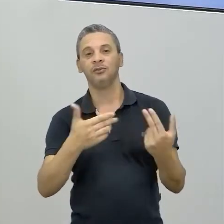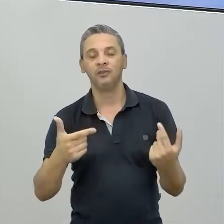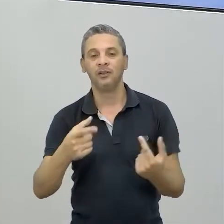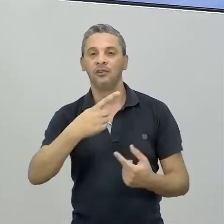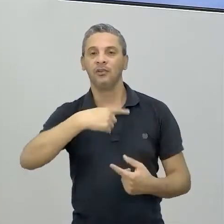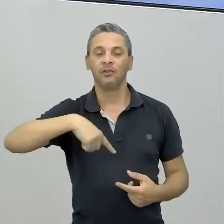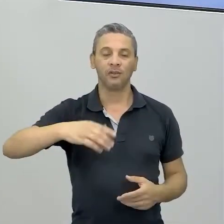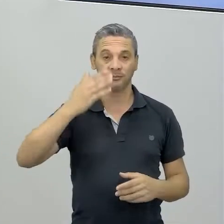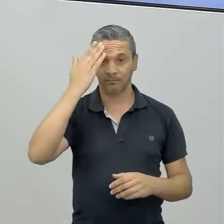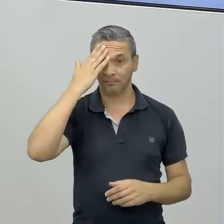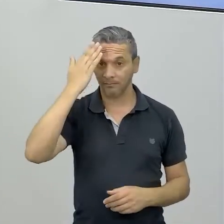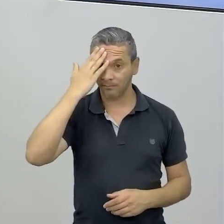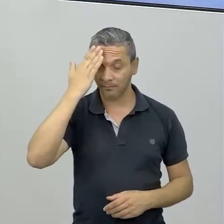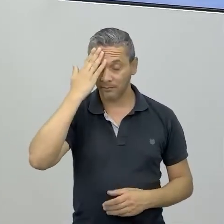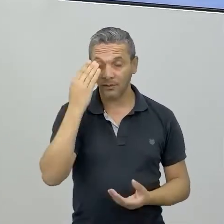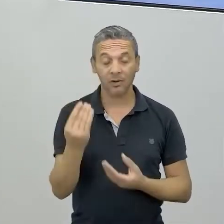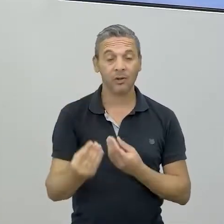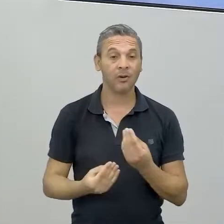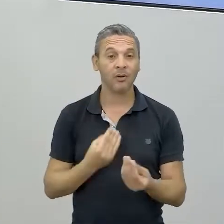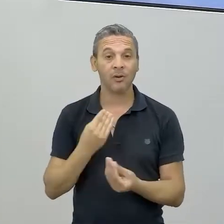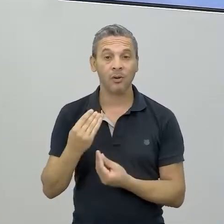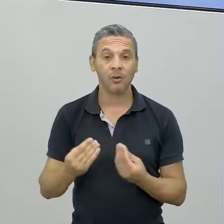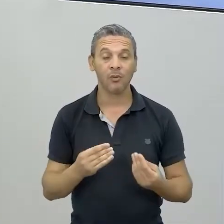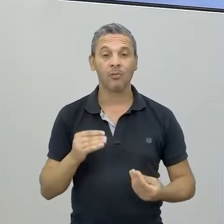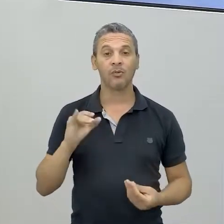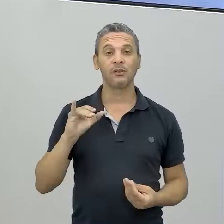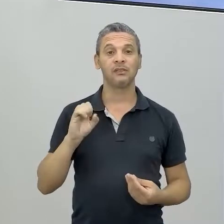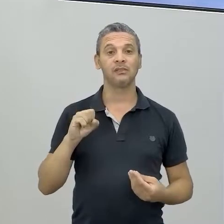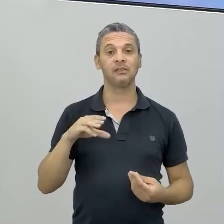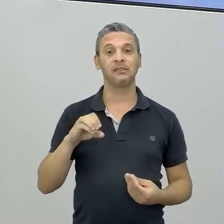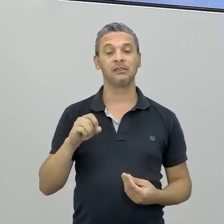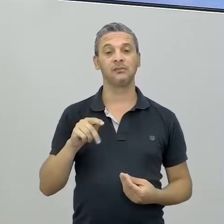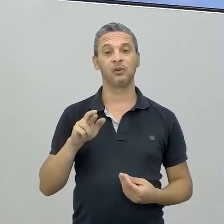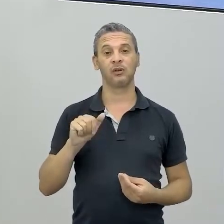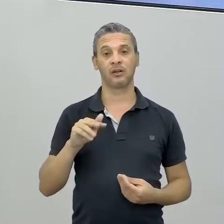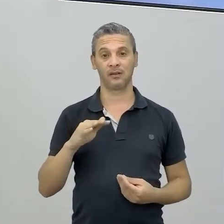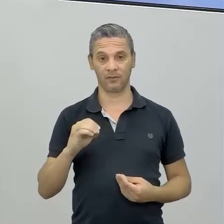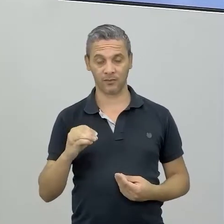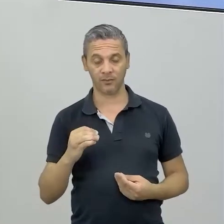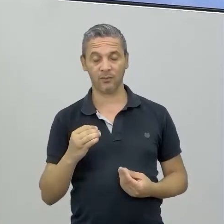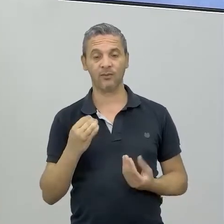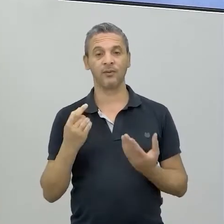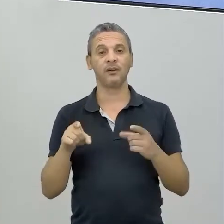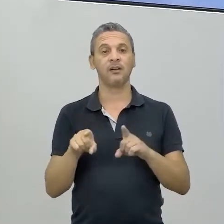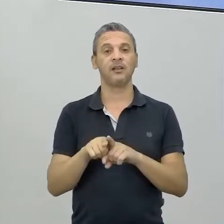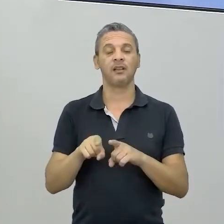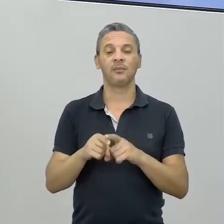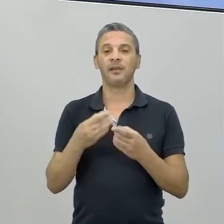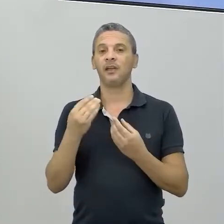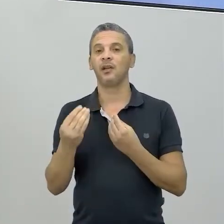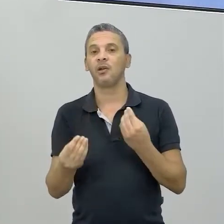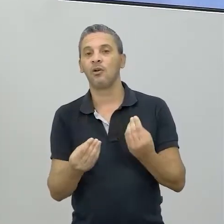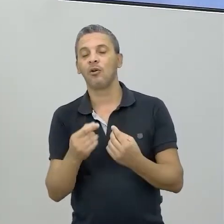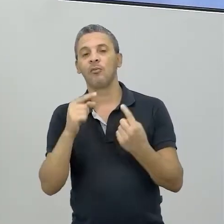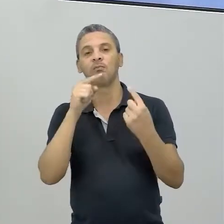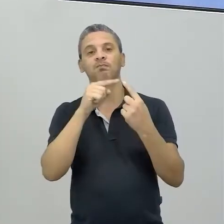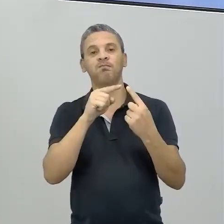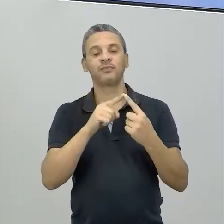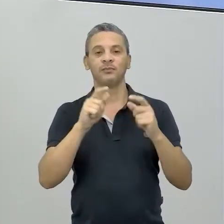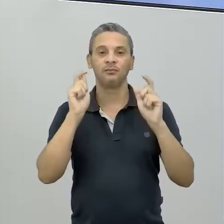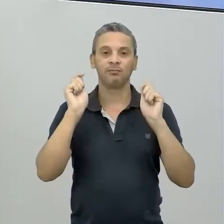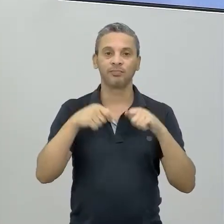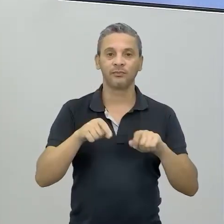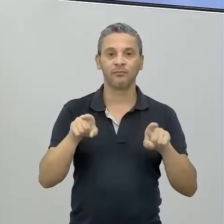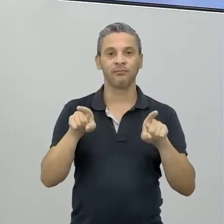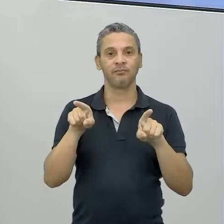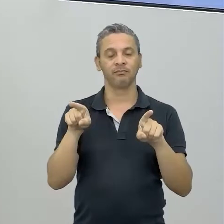gente entender como funciona um sismógrafo, a utilidade de um sismógrafo e a verificação aí das possibilidades